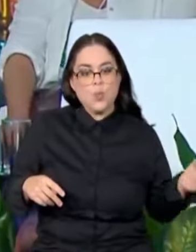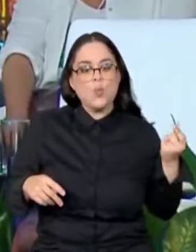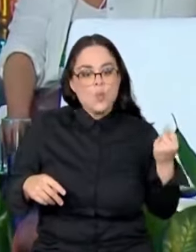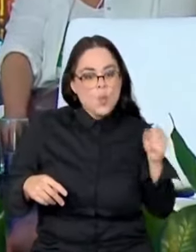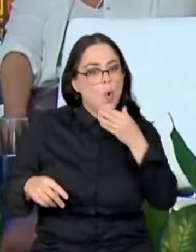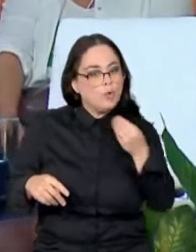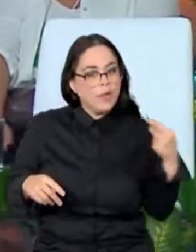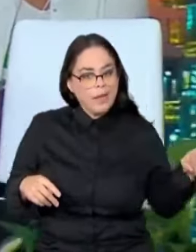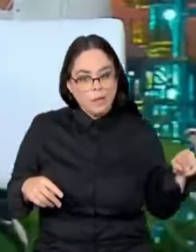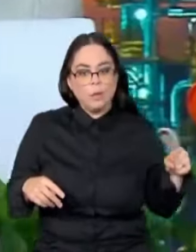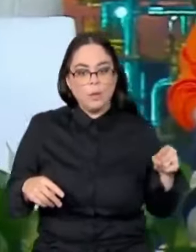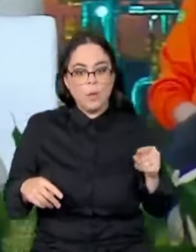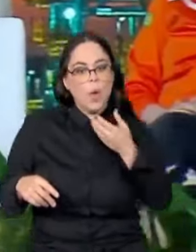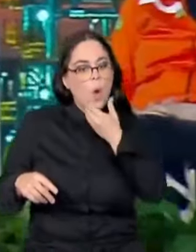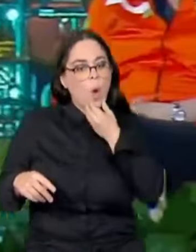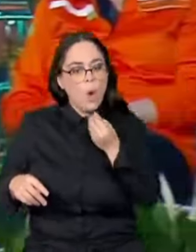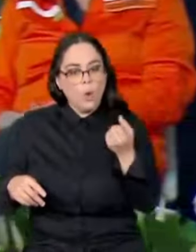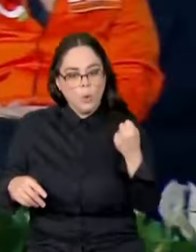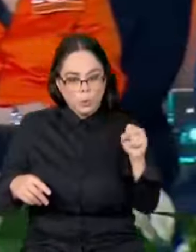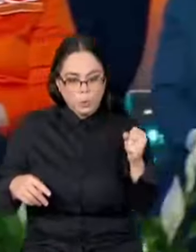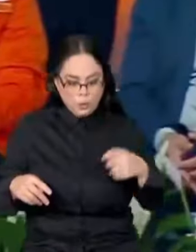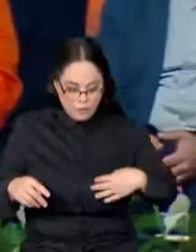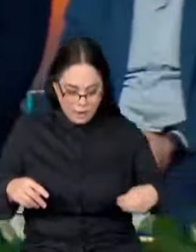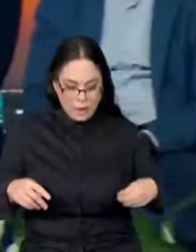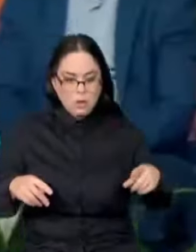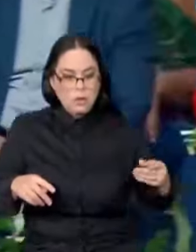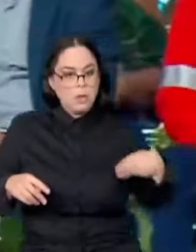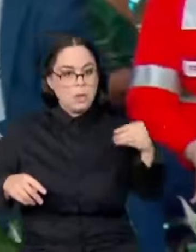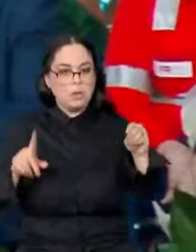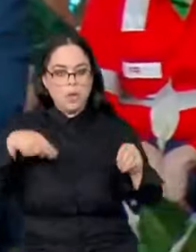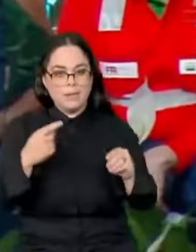8 filhos menores. Ela levou a gente para um